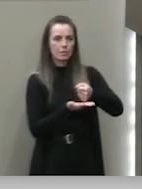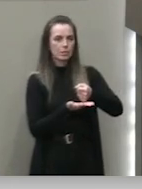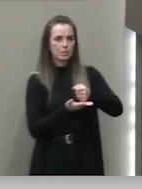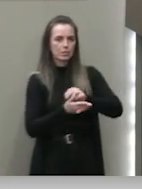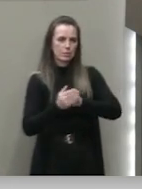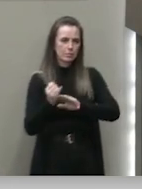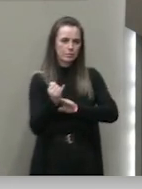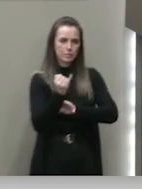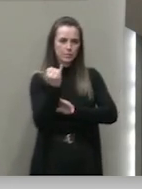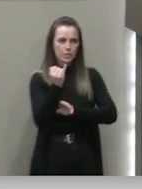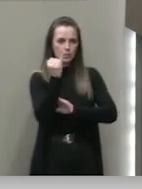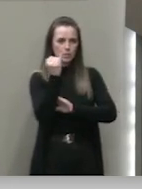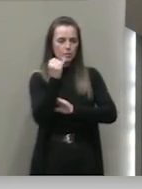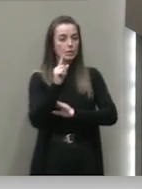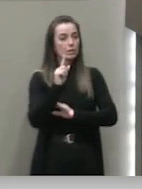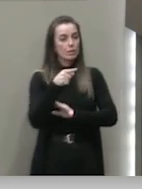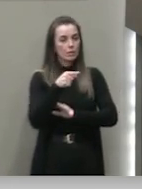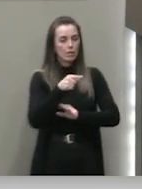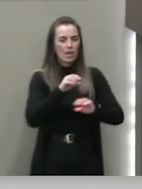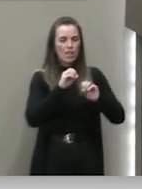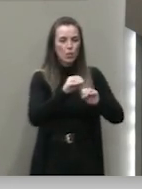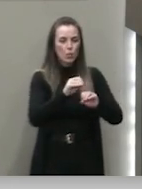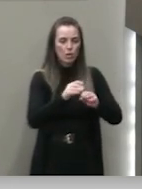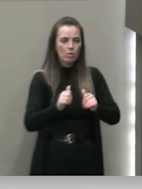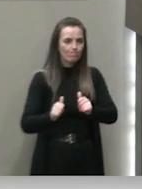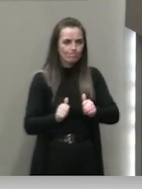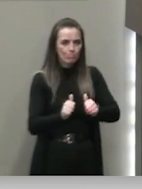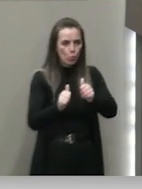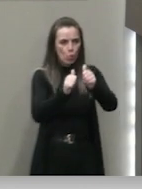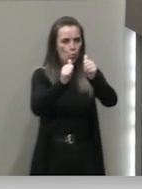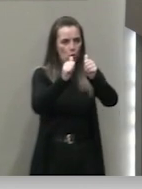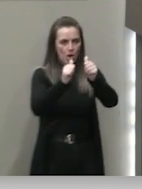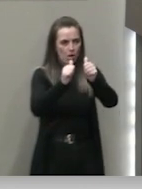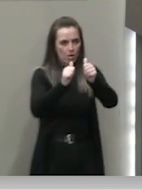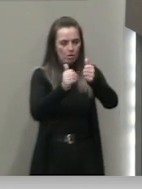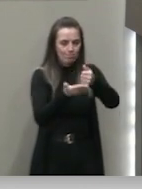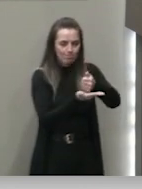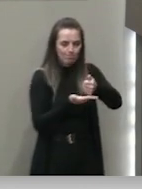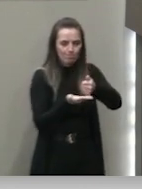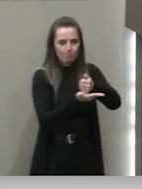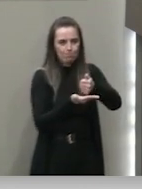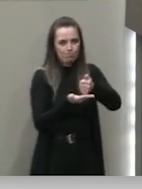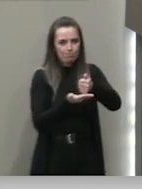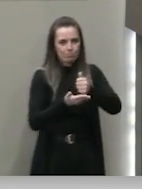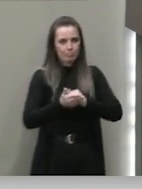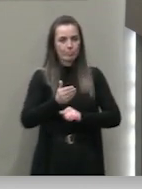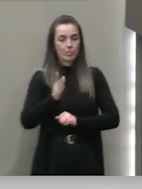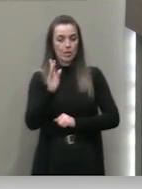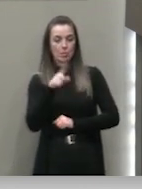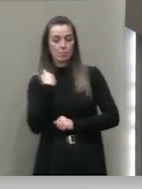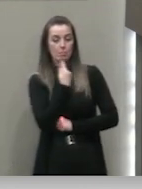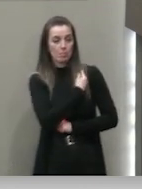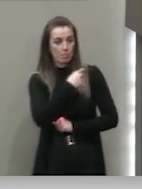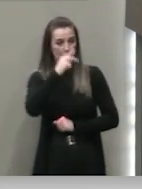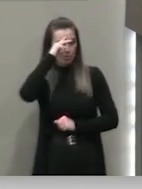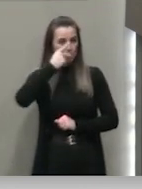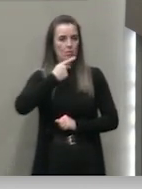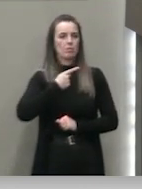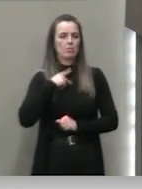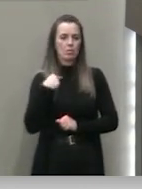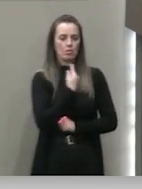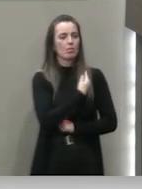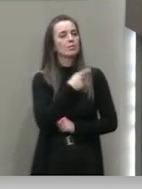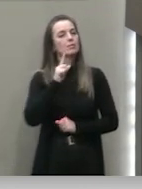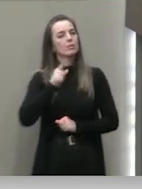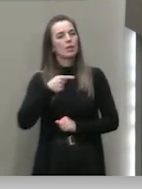importantíssimo, que é a educação de qualidade. Para nós, a educação é a prioridade